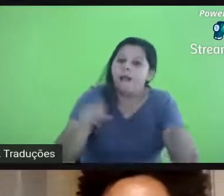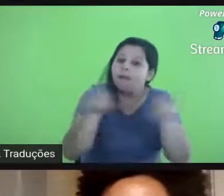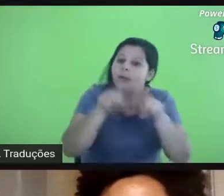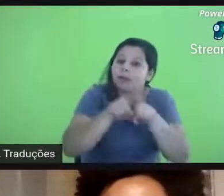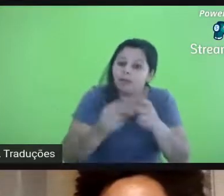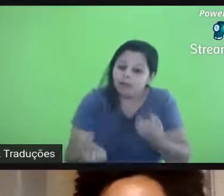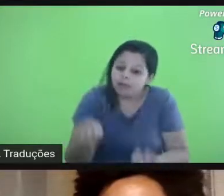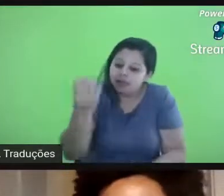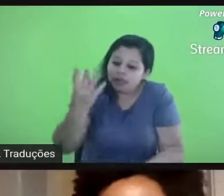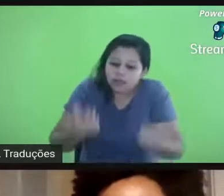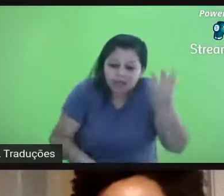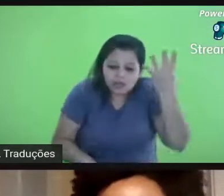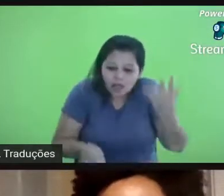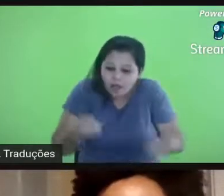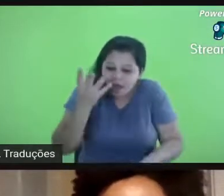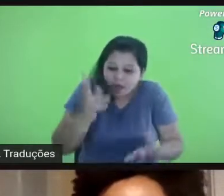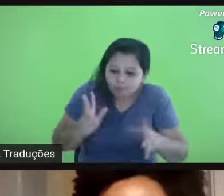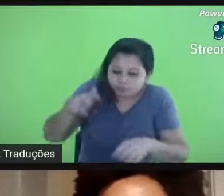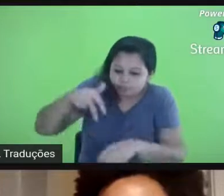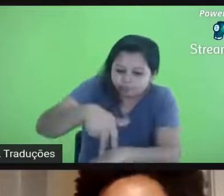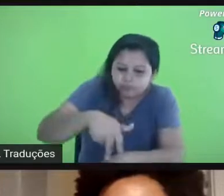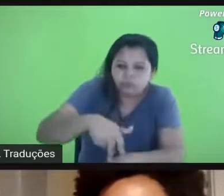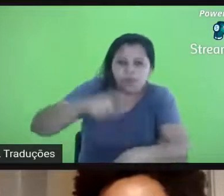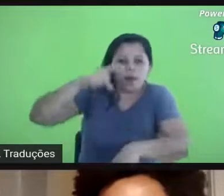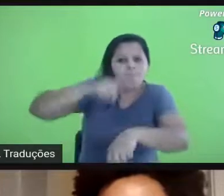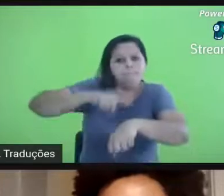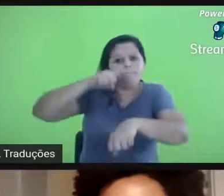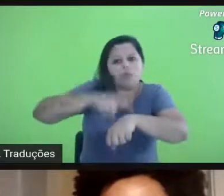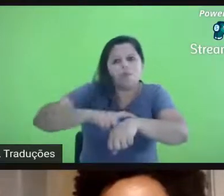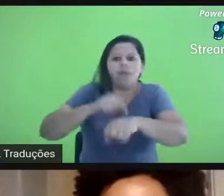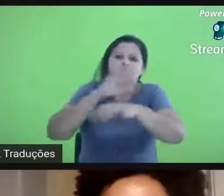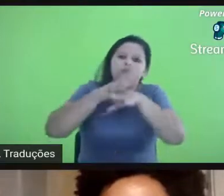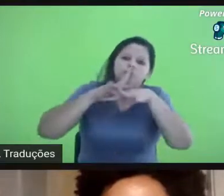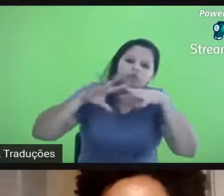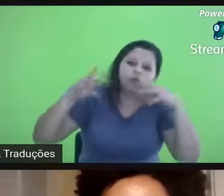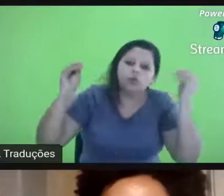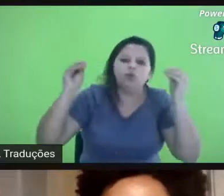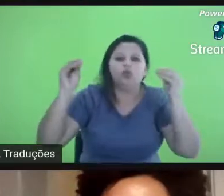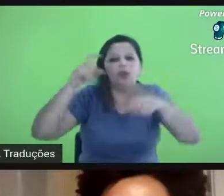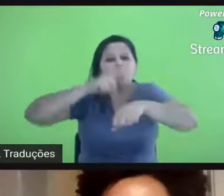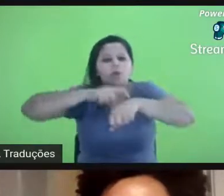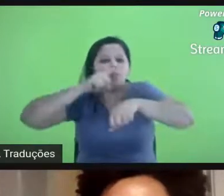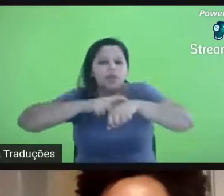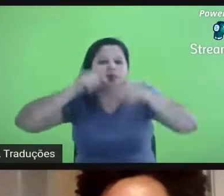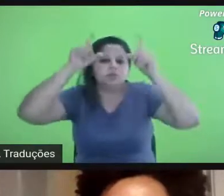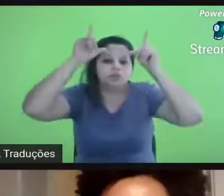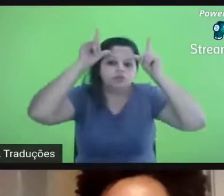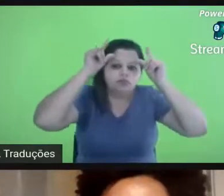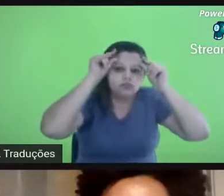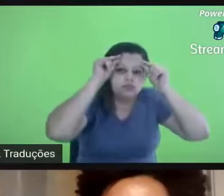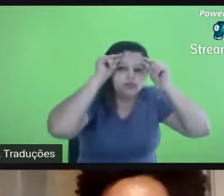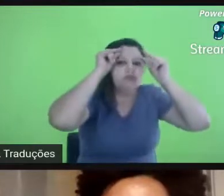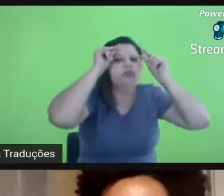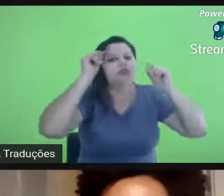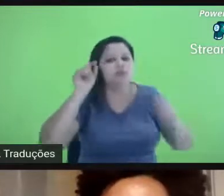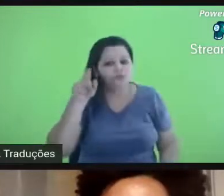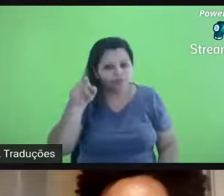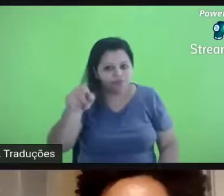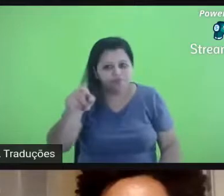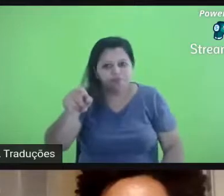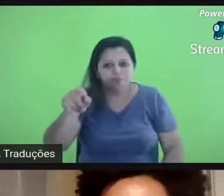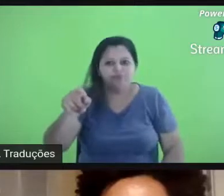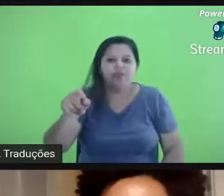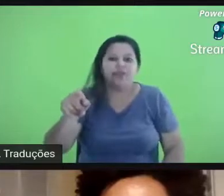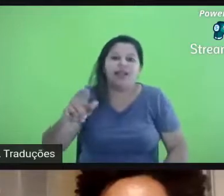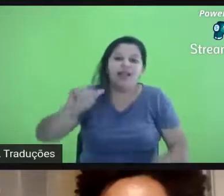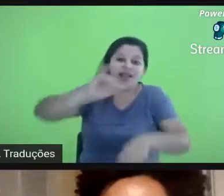nossos momentos de cura, nossos espaços de cura, né? Referenciando a Caxéu, que está na exposição Casa